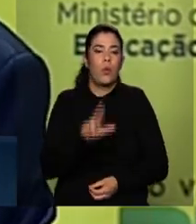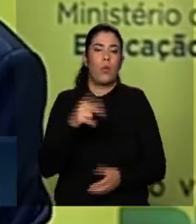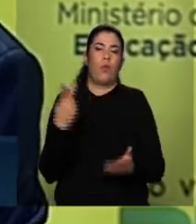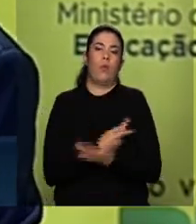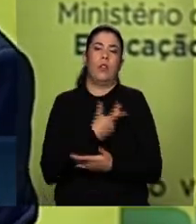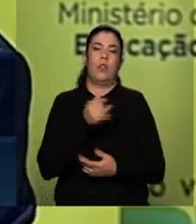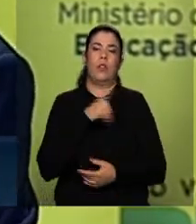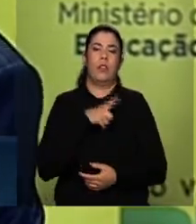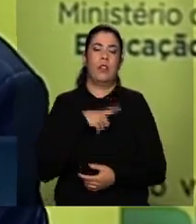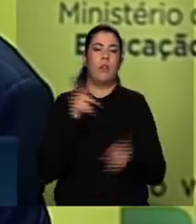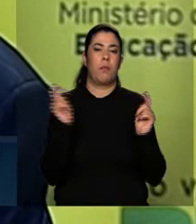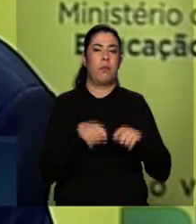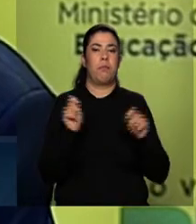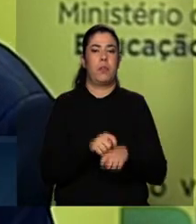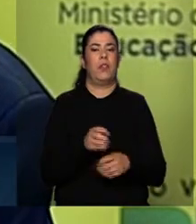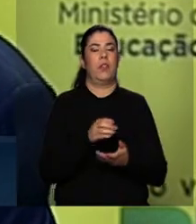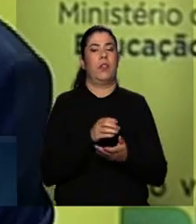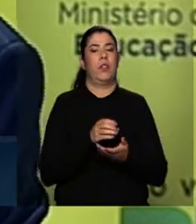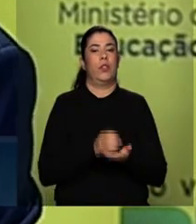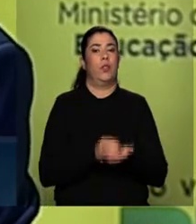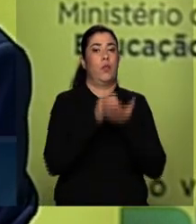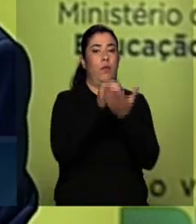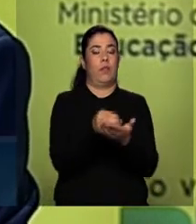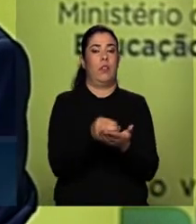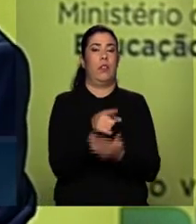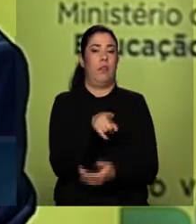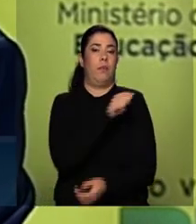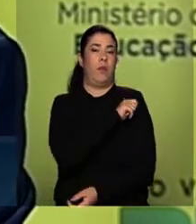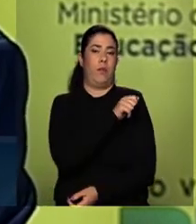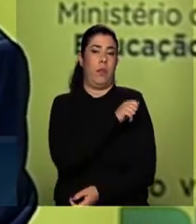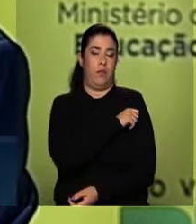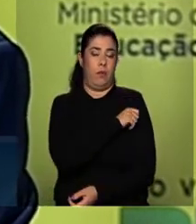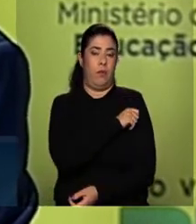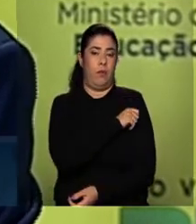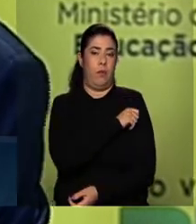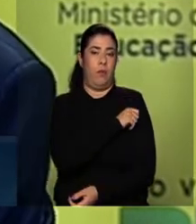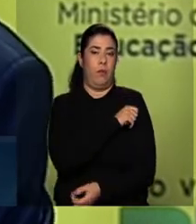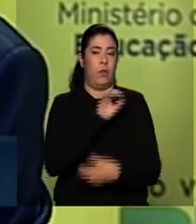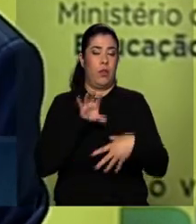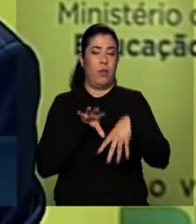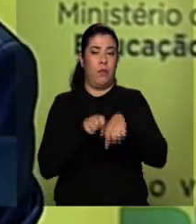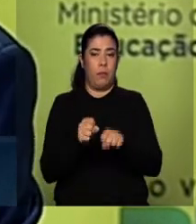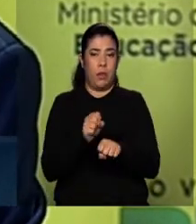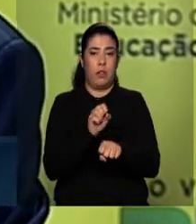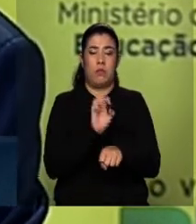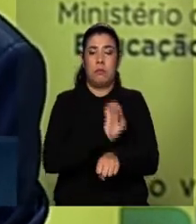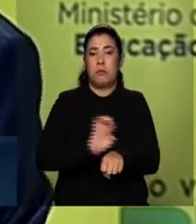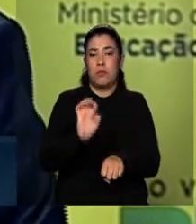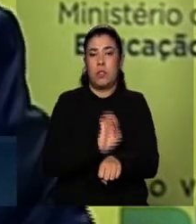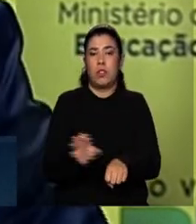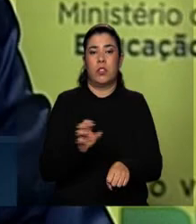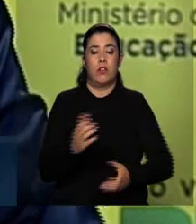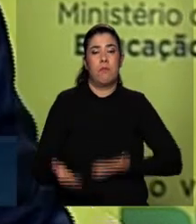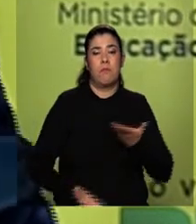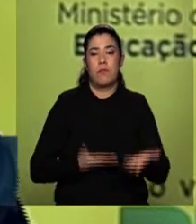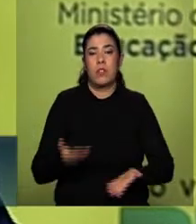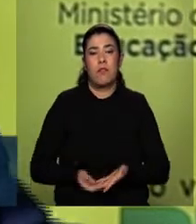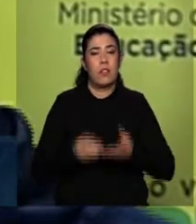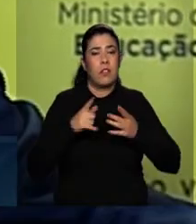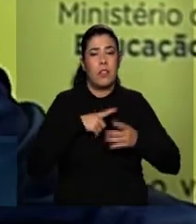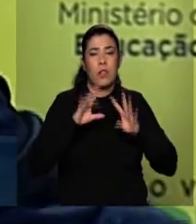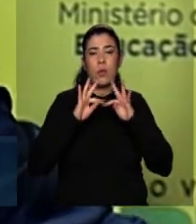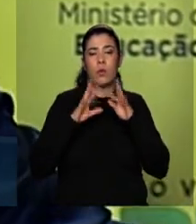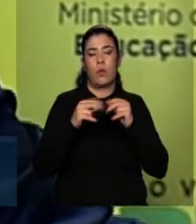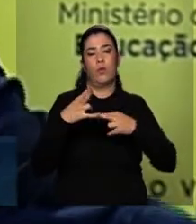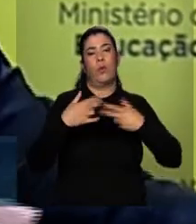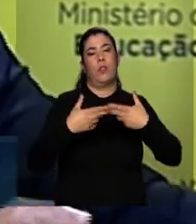a oportunidade de oferecer a esses alunos a oportunidade de estagiar, de se formar em serviços que têm todas as